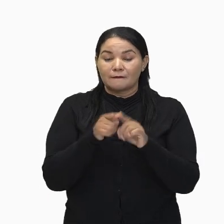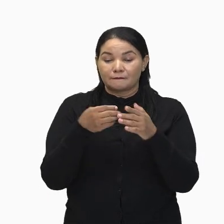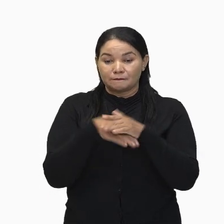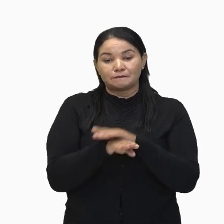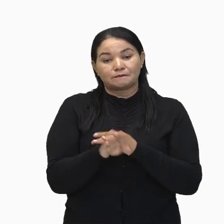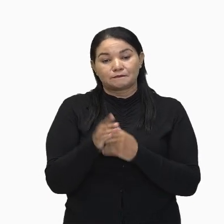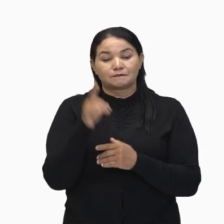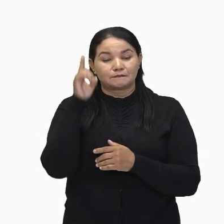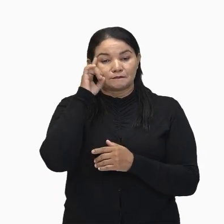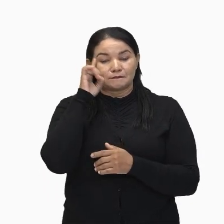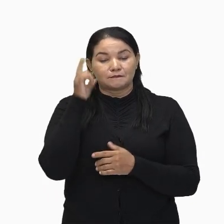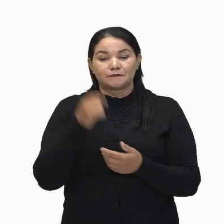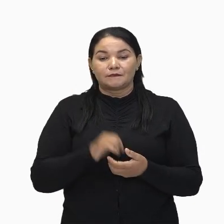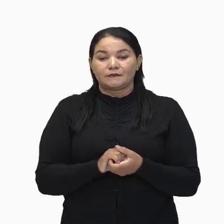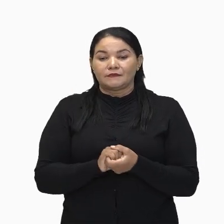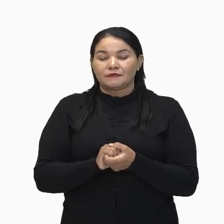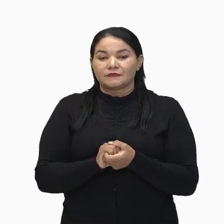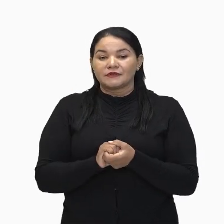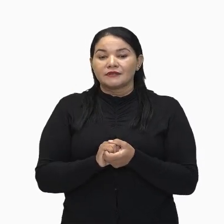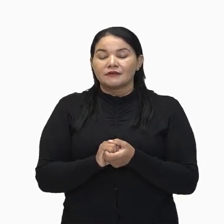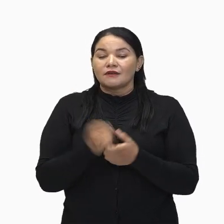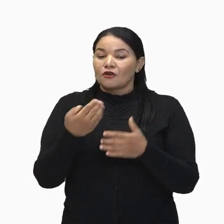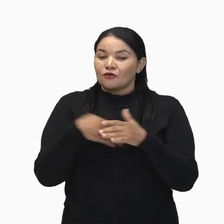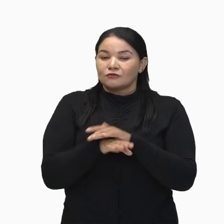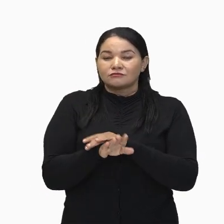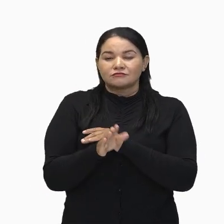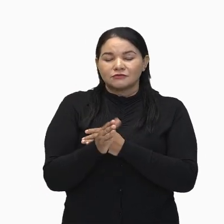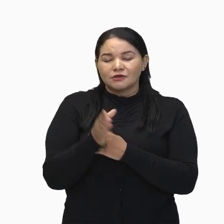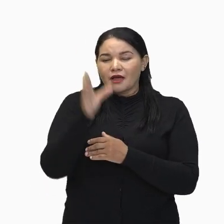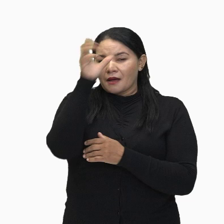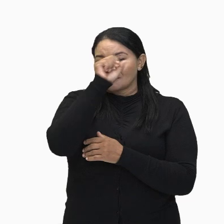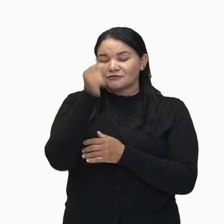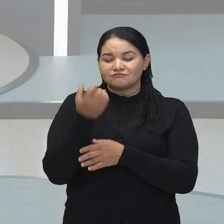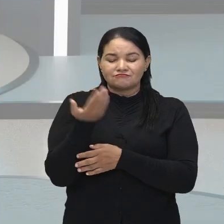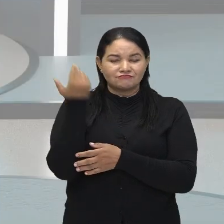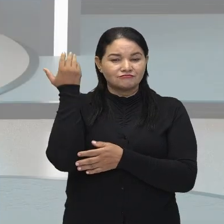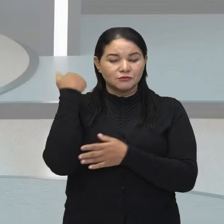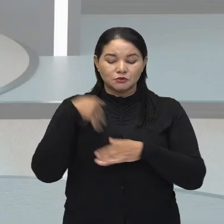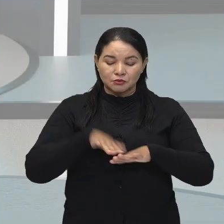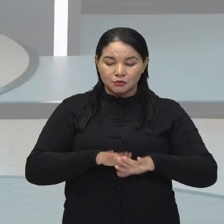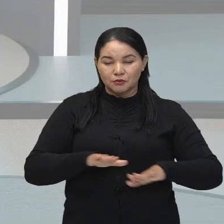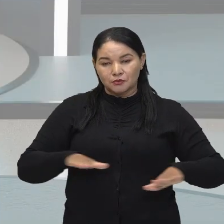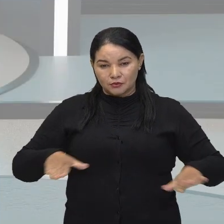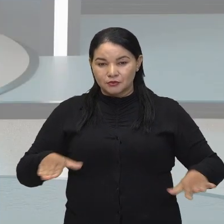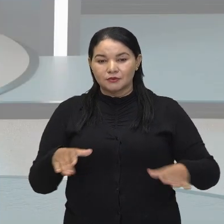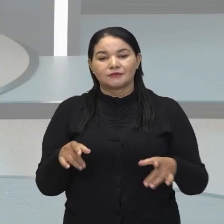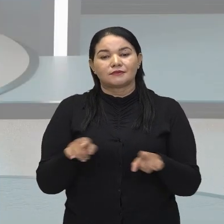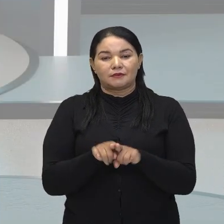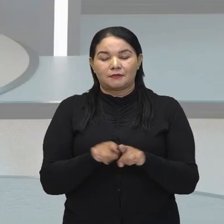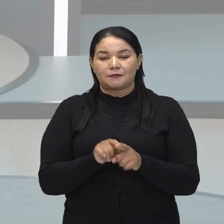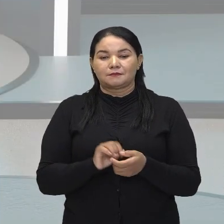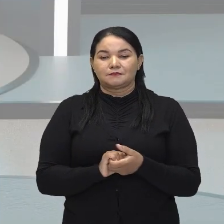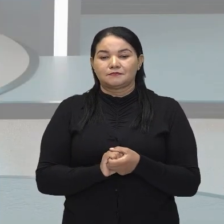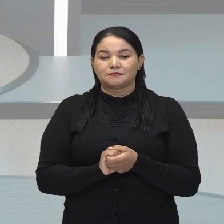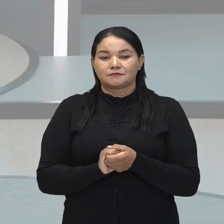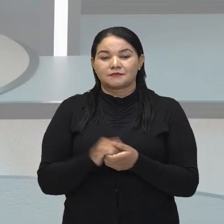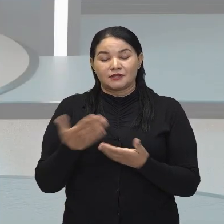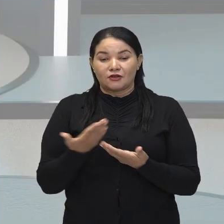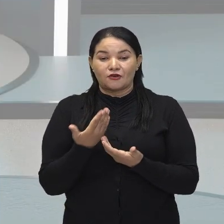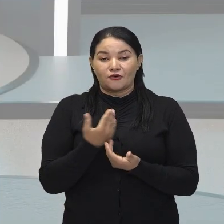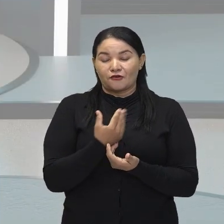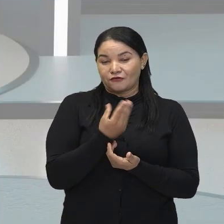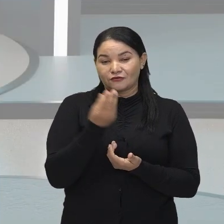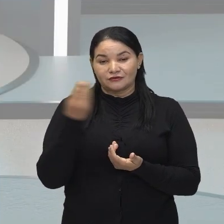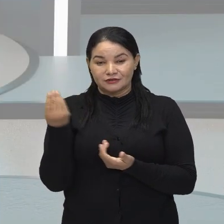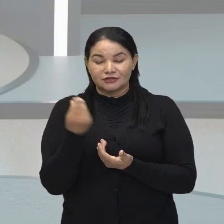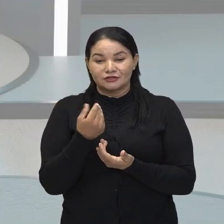dia que os costumes são aprendidos desde a infância. Então, vamos viajar juntos e conhecer um pouco sobre